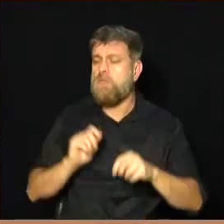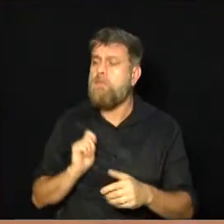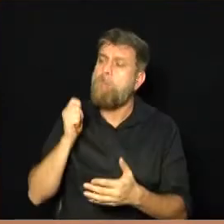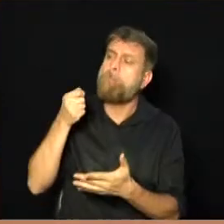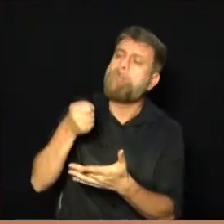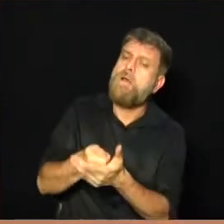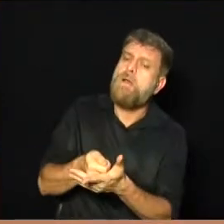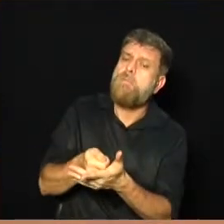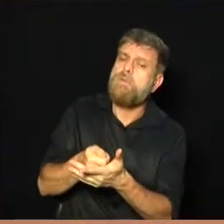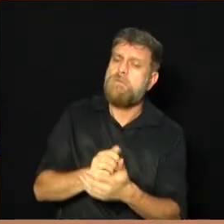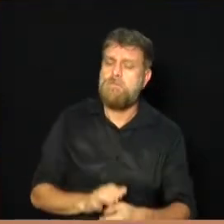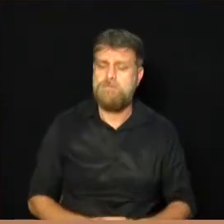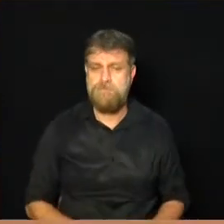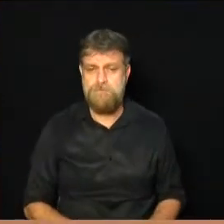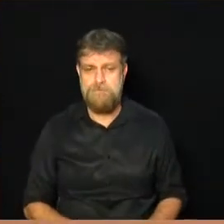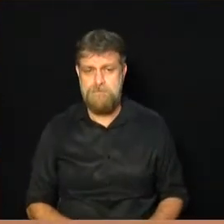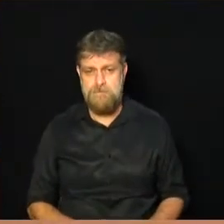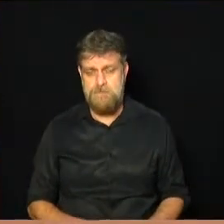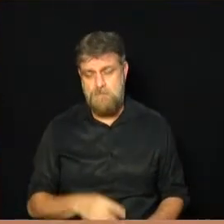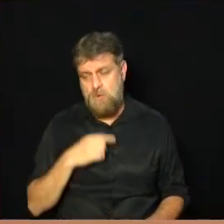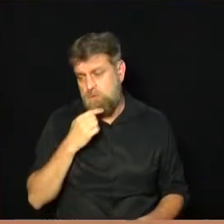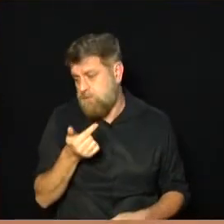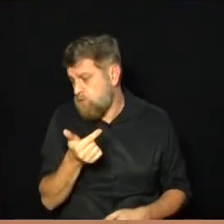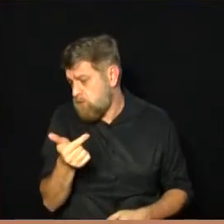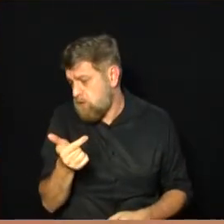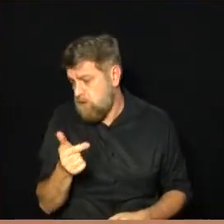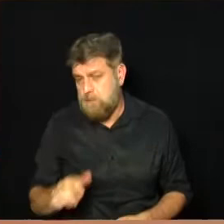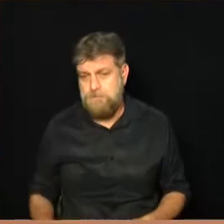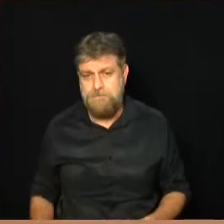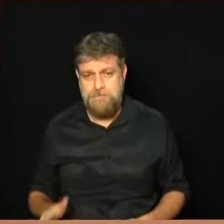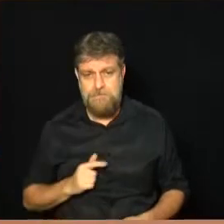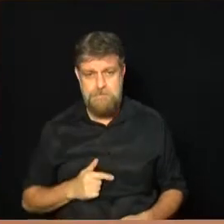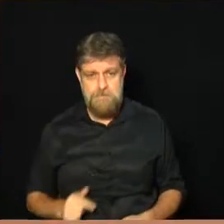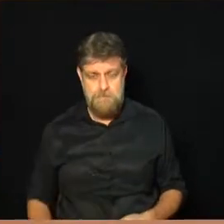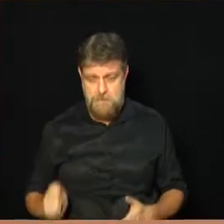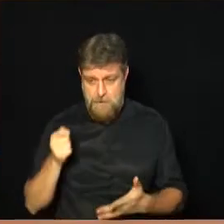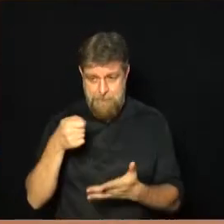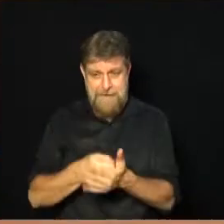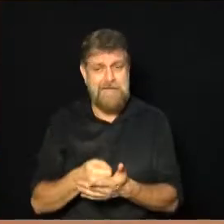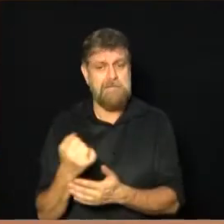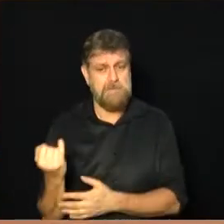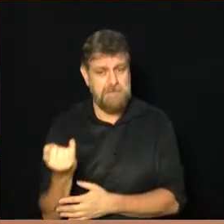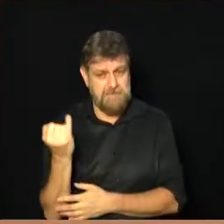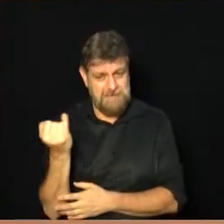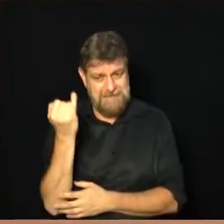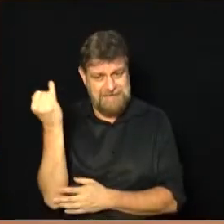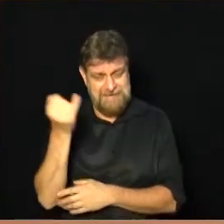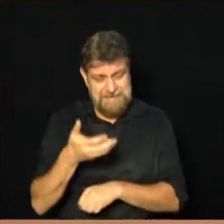pagamento. Sem dúvida nenhuma, o pagamento em solo ele é muito importante, vai dar